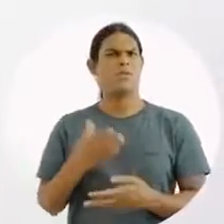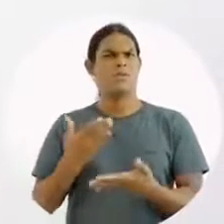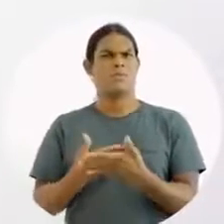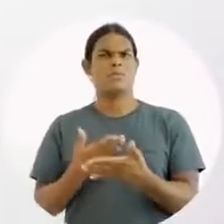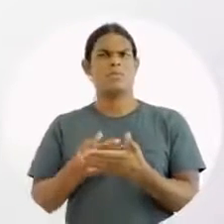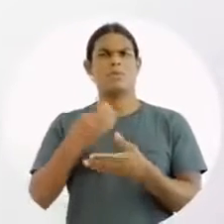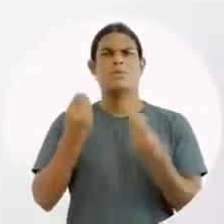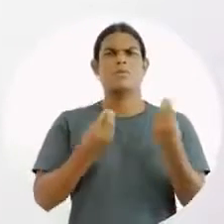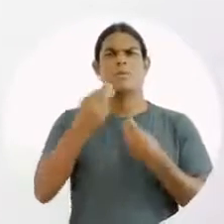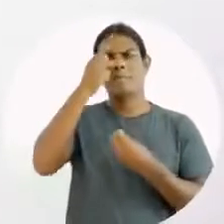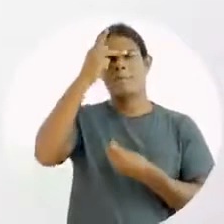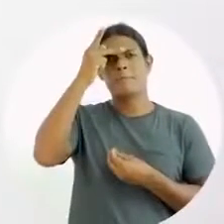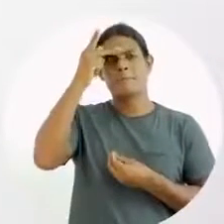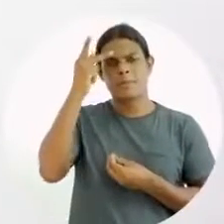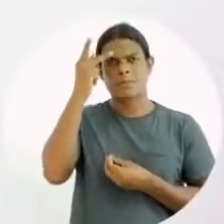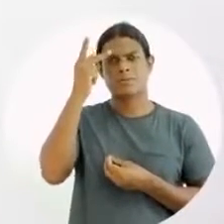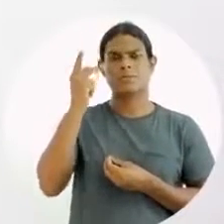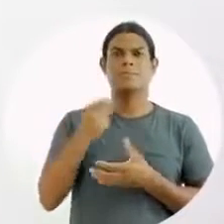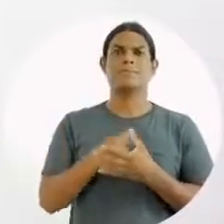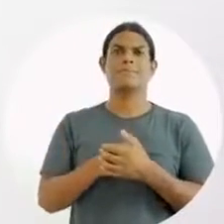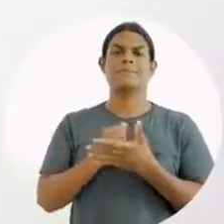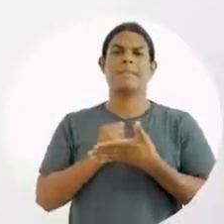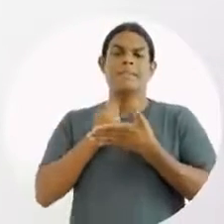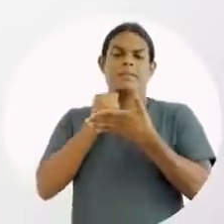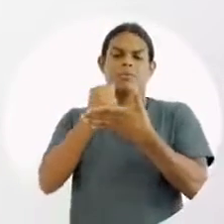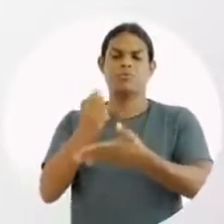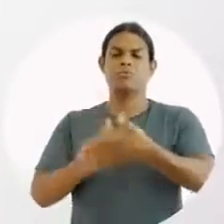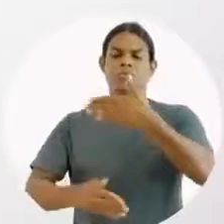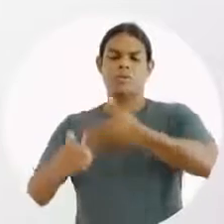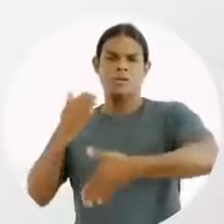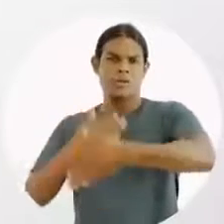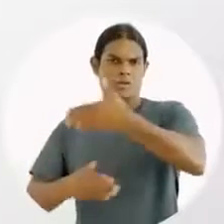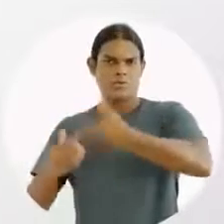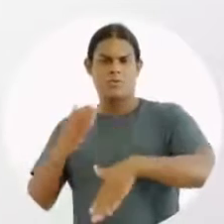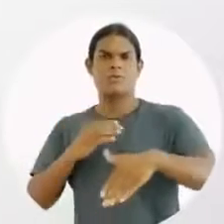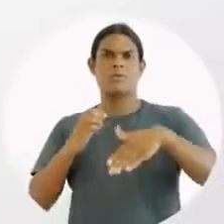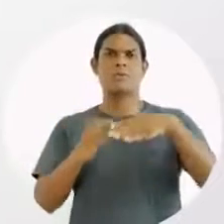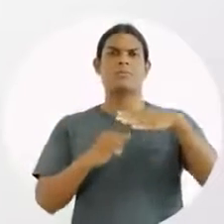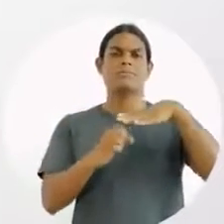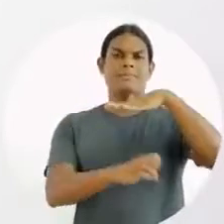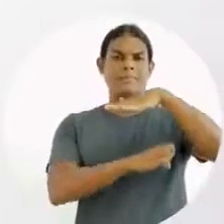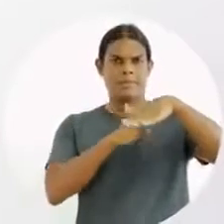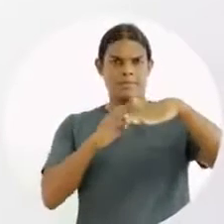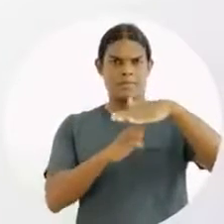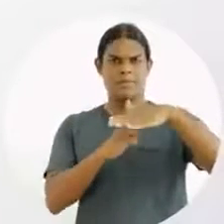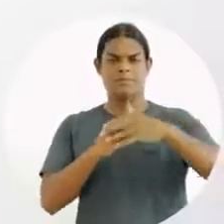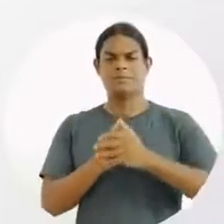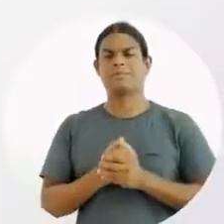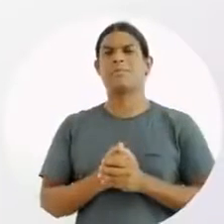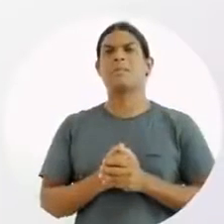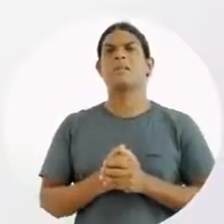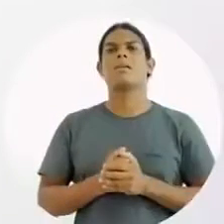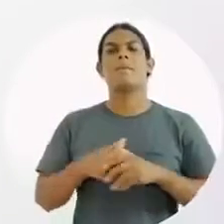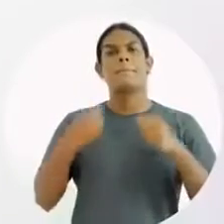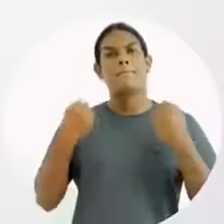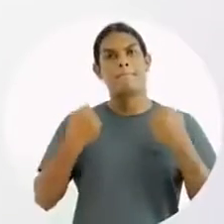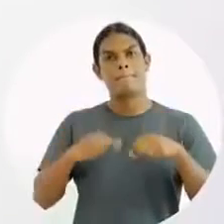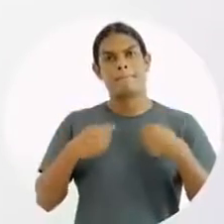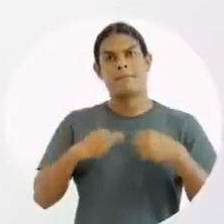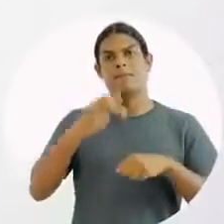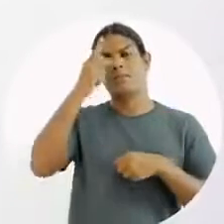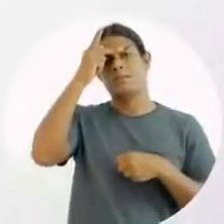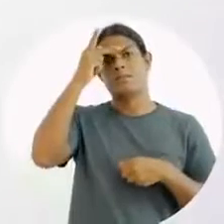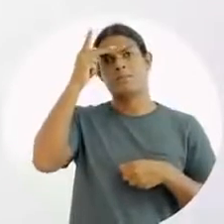como parceiros da organização. Só reforçando o conceito da era da informação. Eu preciso